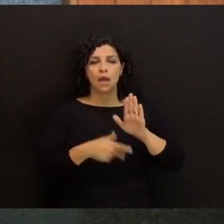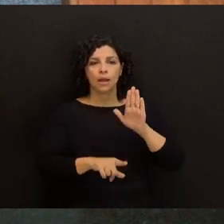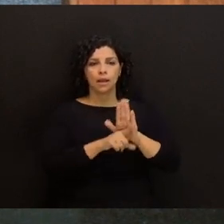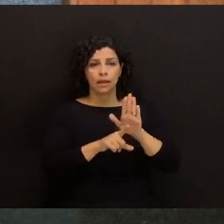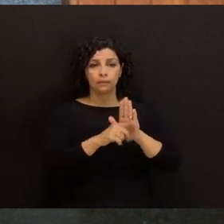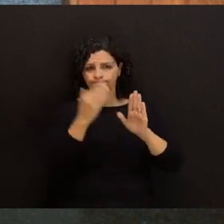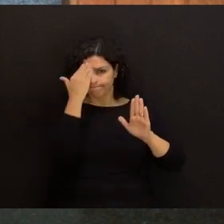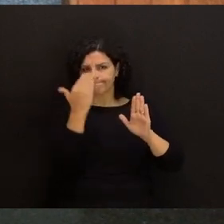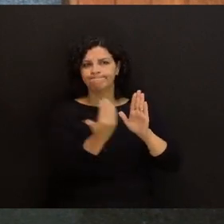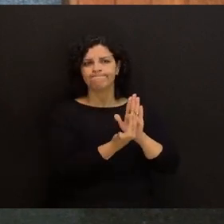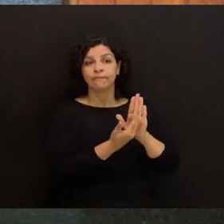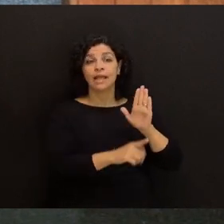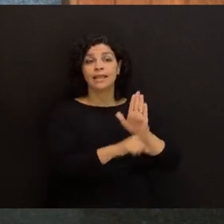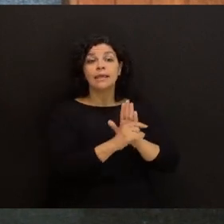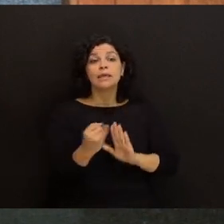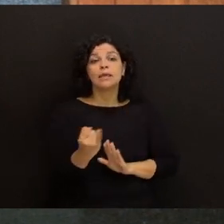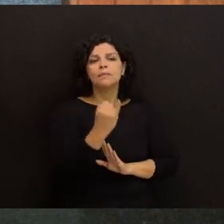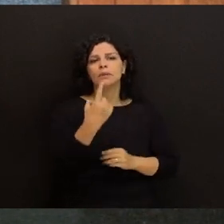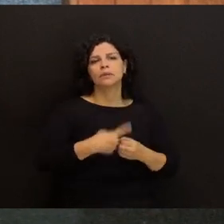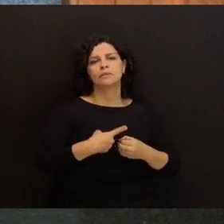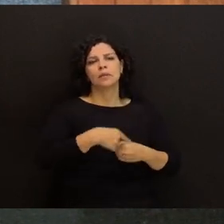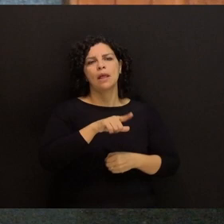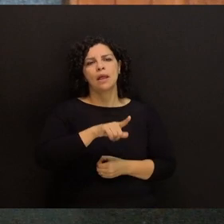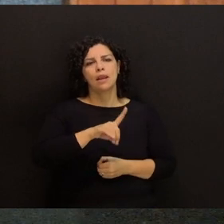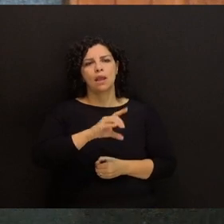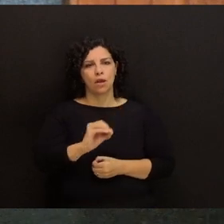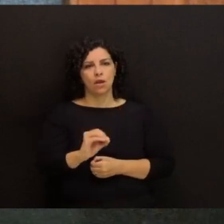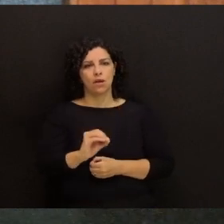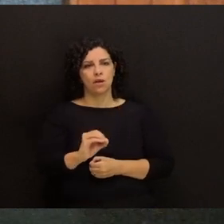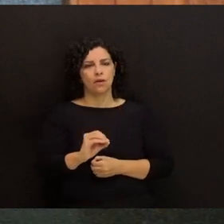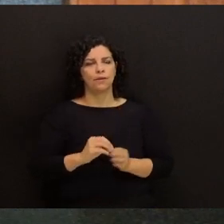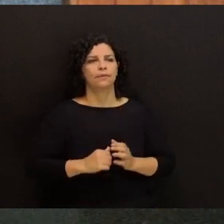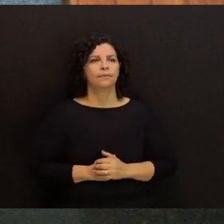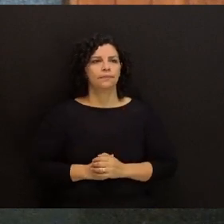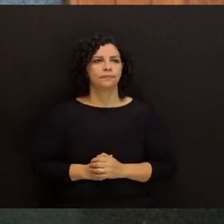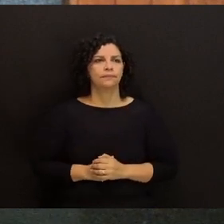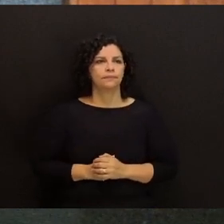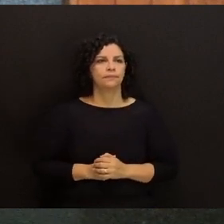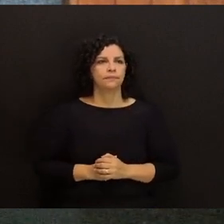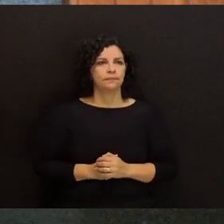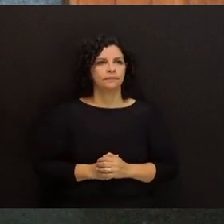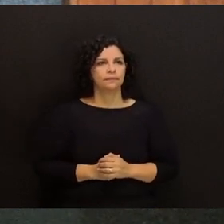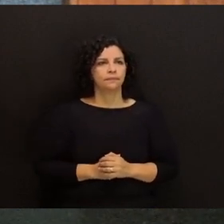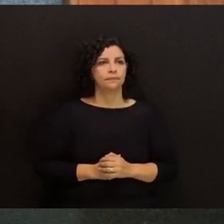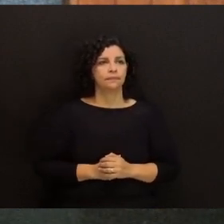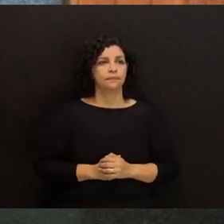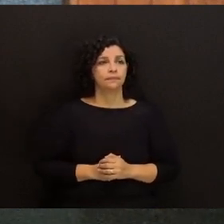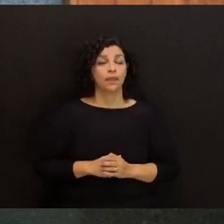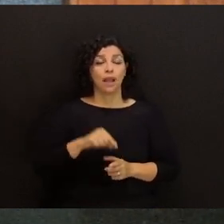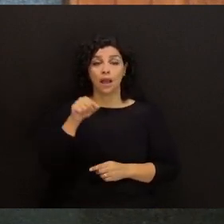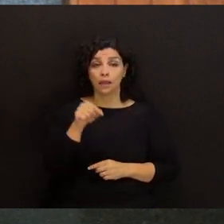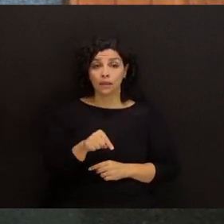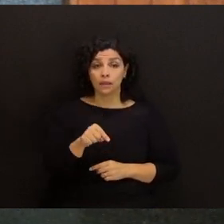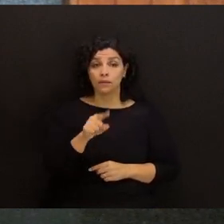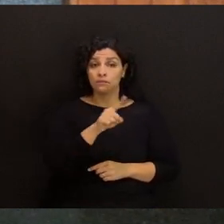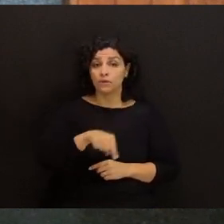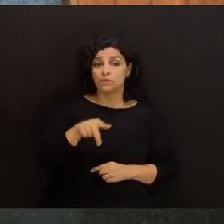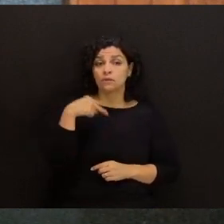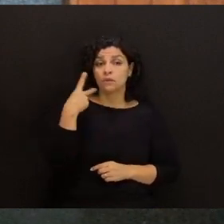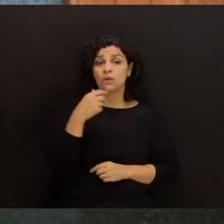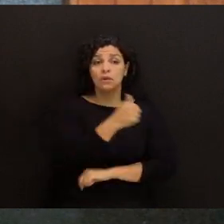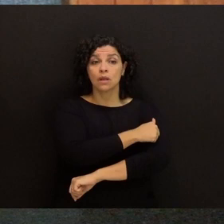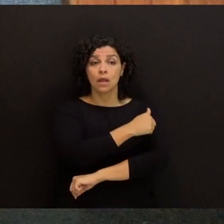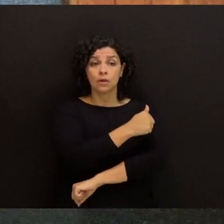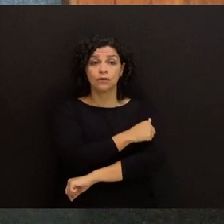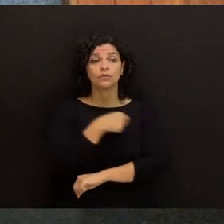lei a lei mais importante do município que a lei de diretrizes orçamentárias é por aqui senhores e alunos